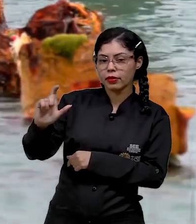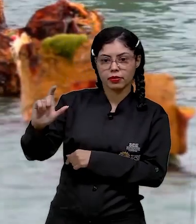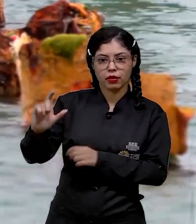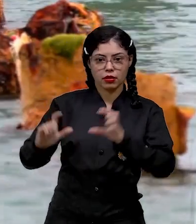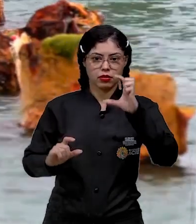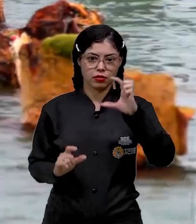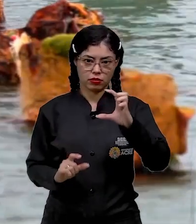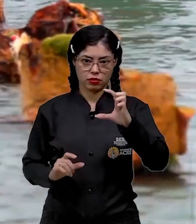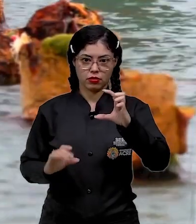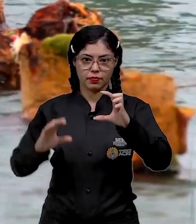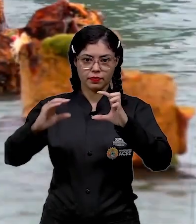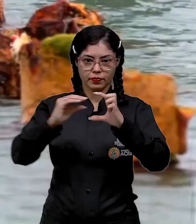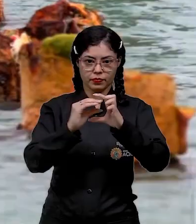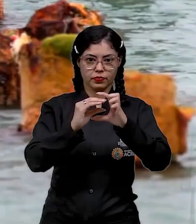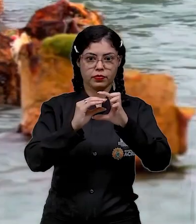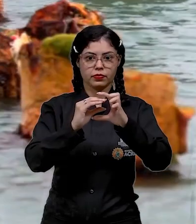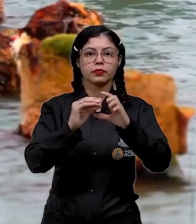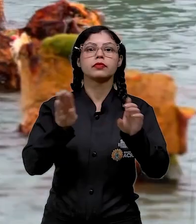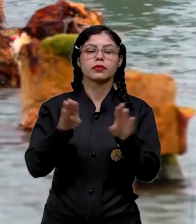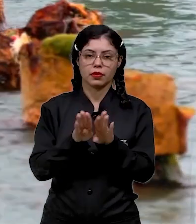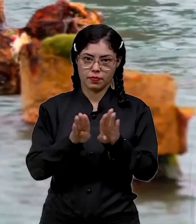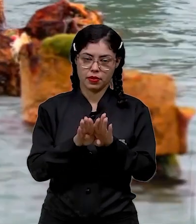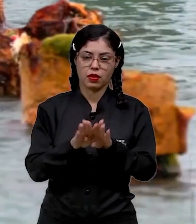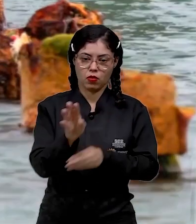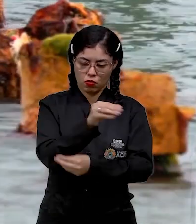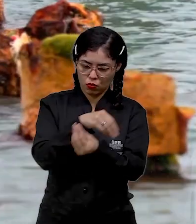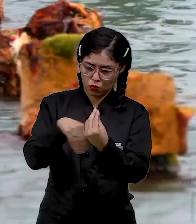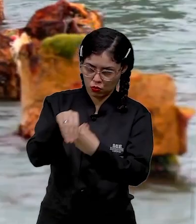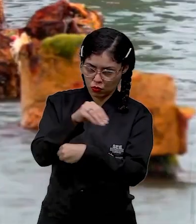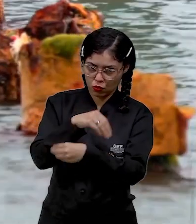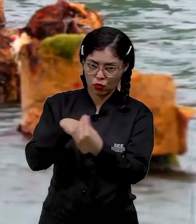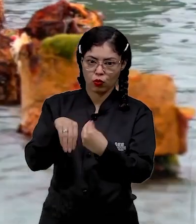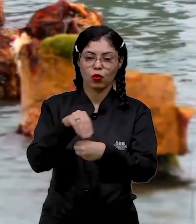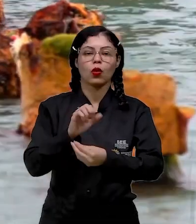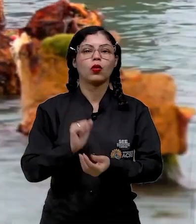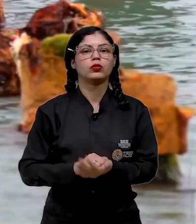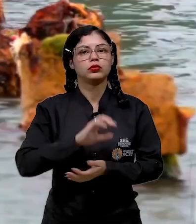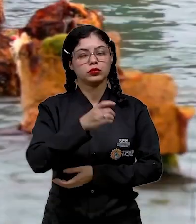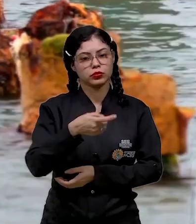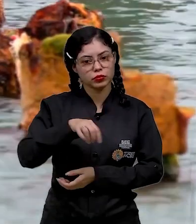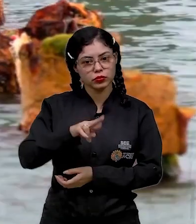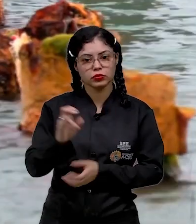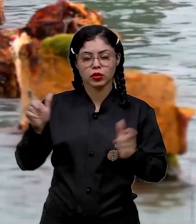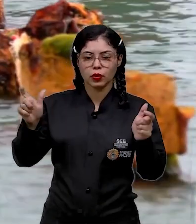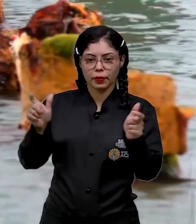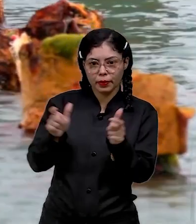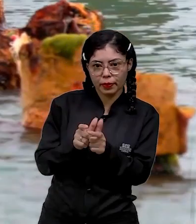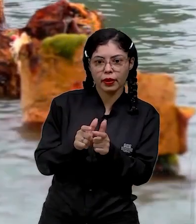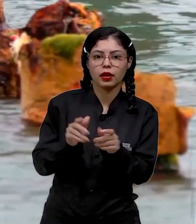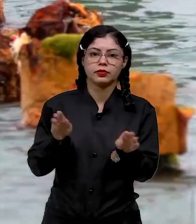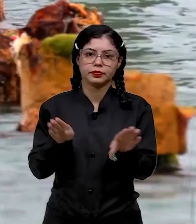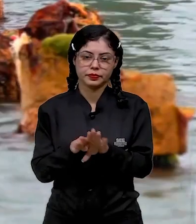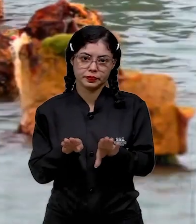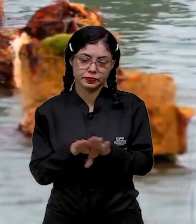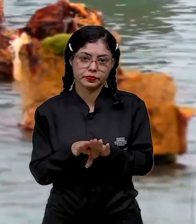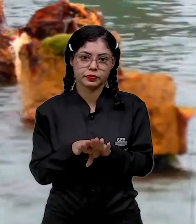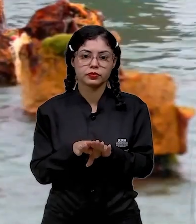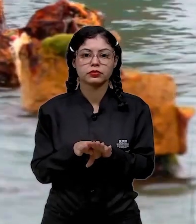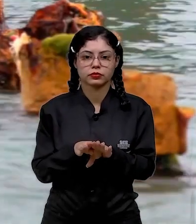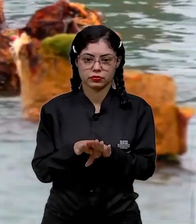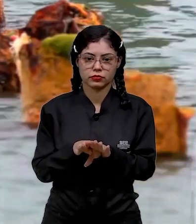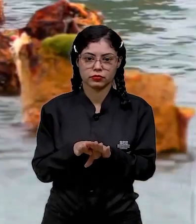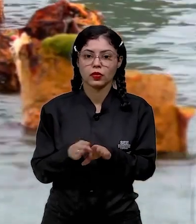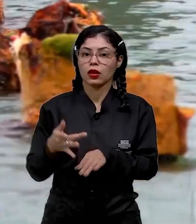ali uma reação redox, né? Que é reação de oxidação, redução. E também para que haja a digestão dos